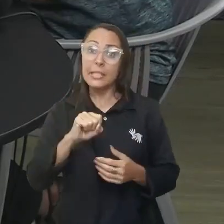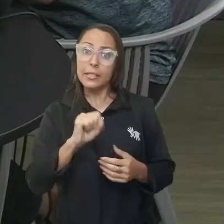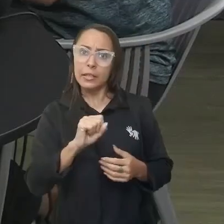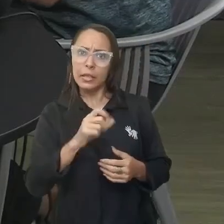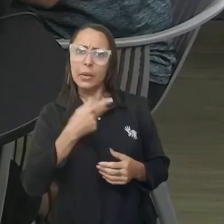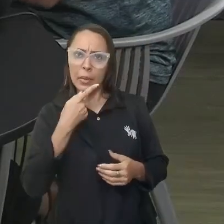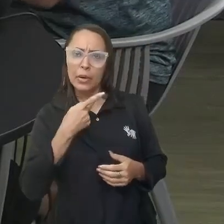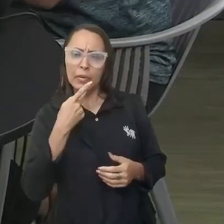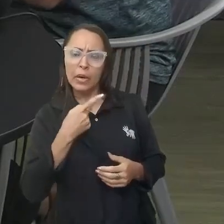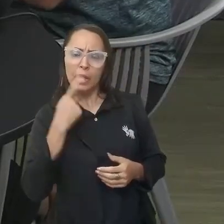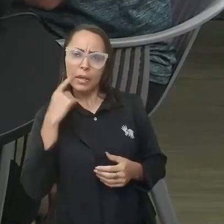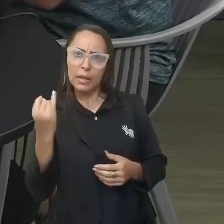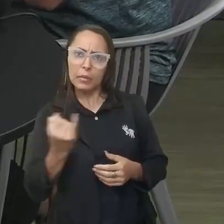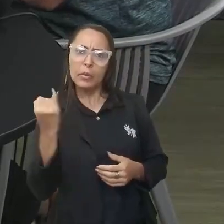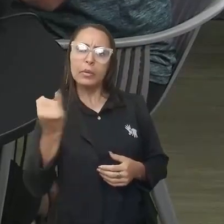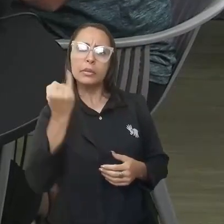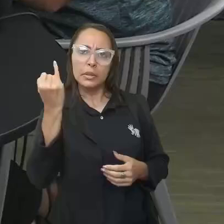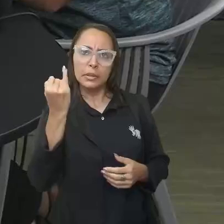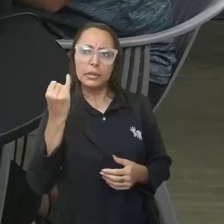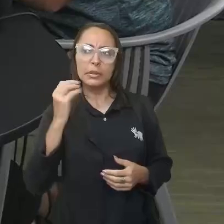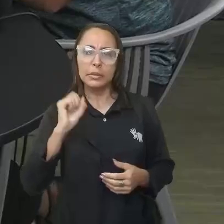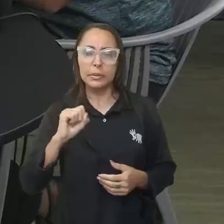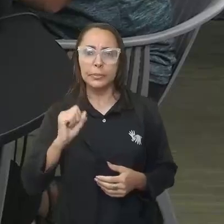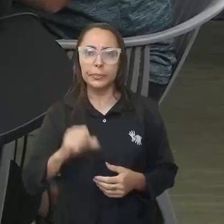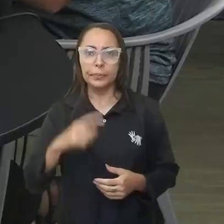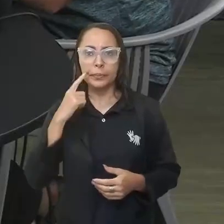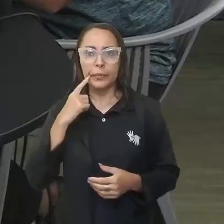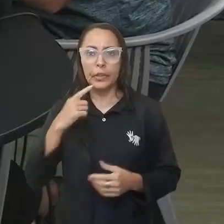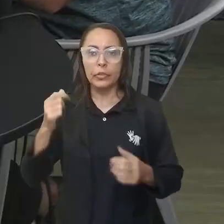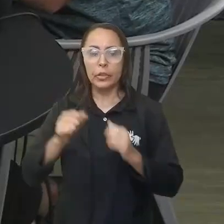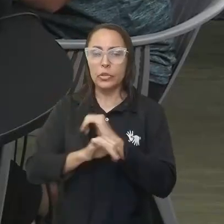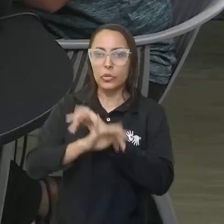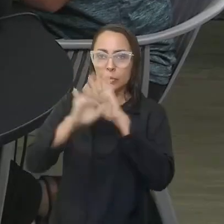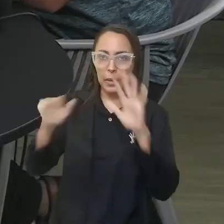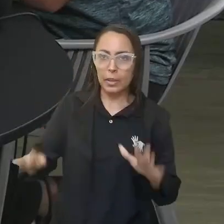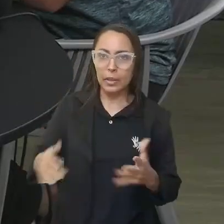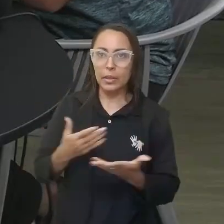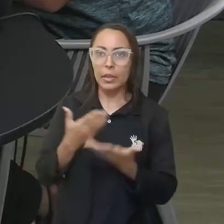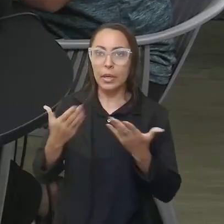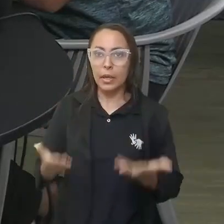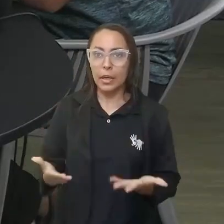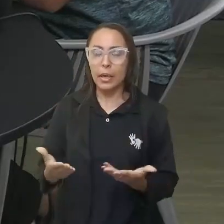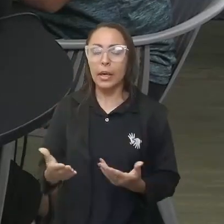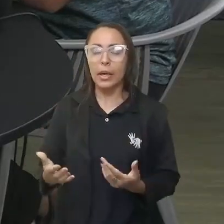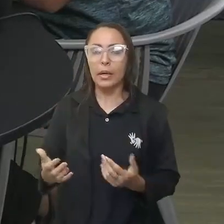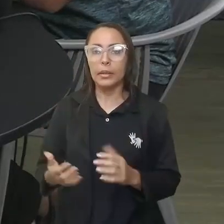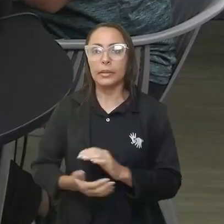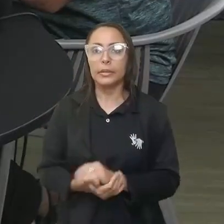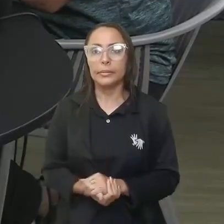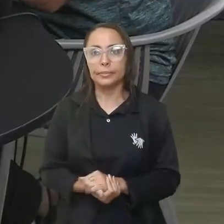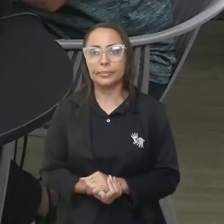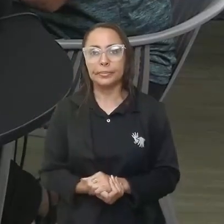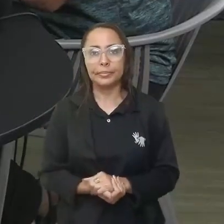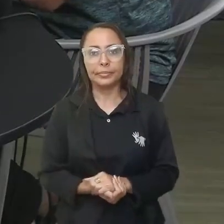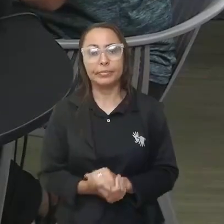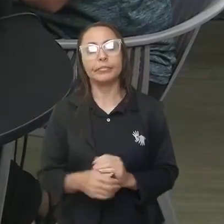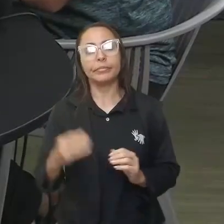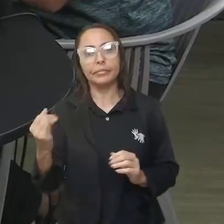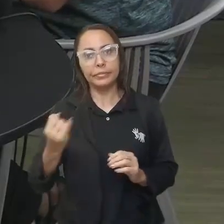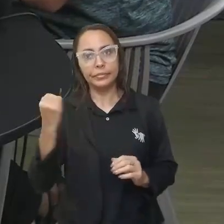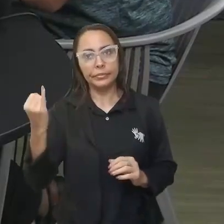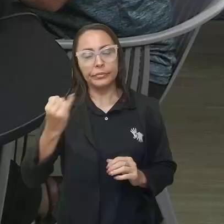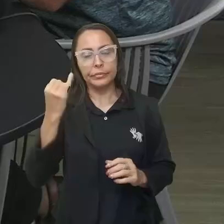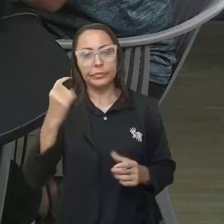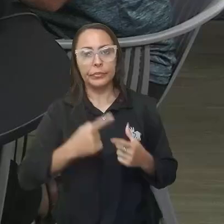sim, e é importante sim, né? A gente vai falar e a gente não vai parar de falar, e é isso. É importante porque a